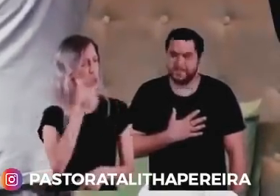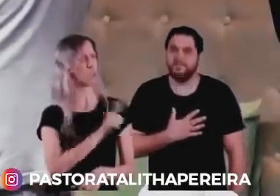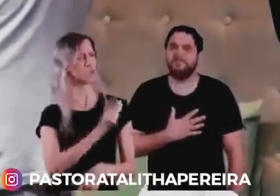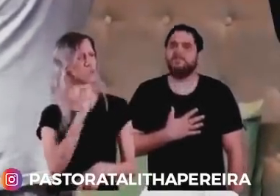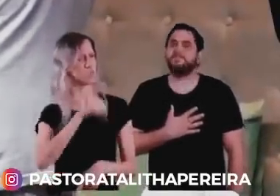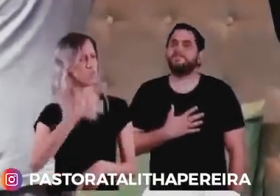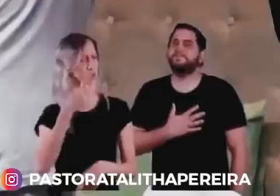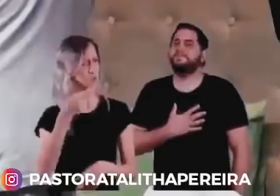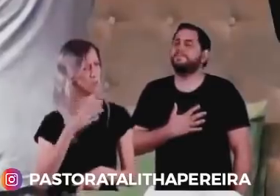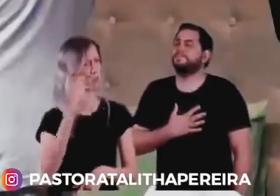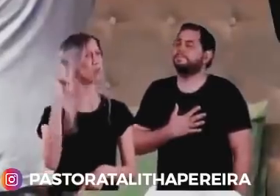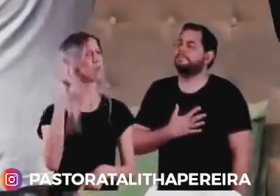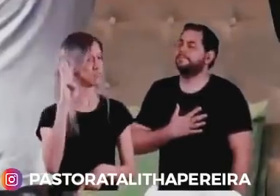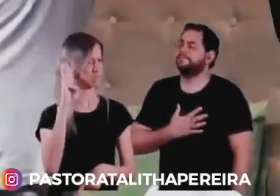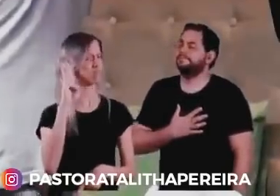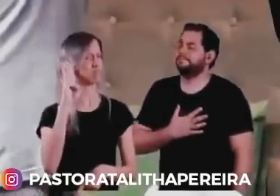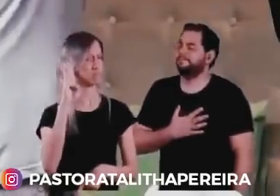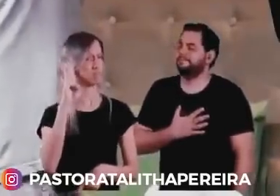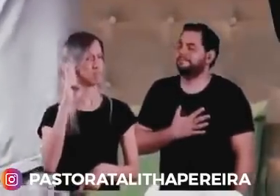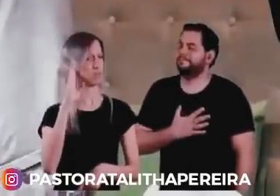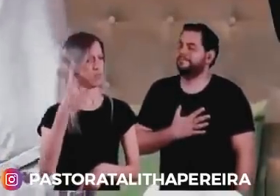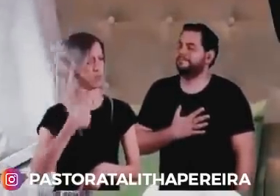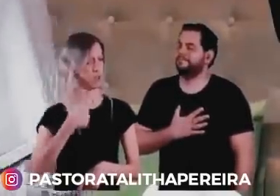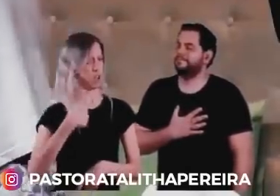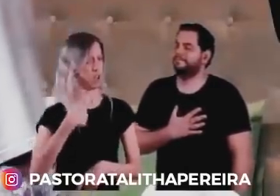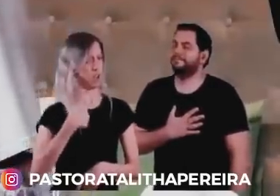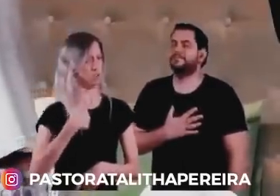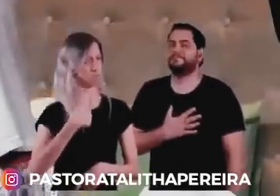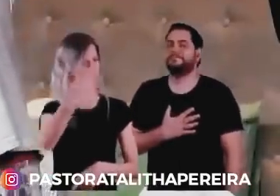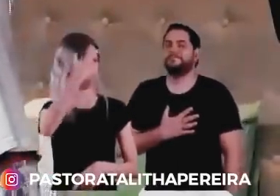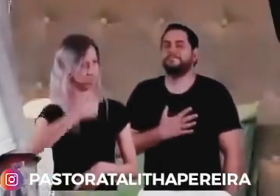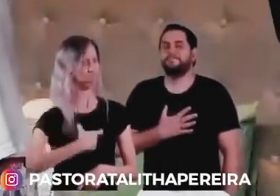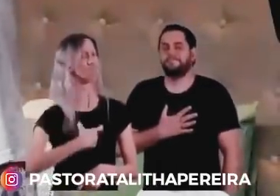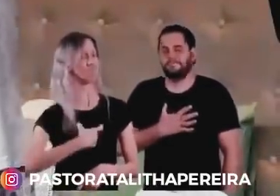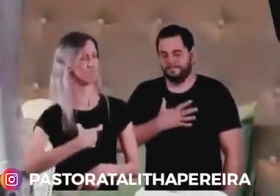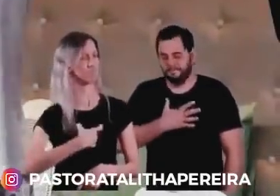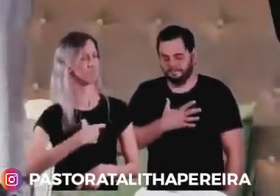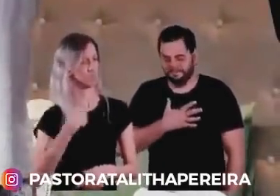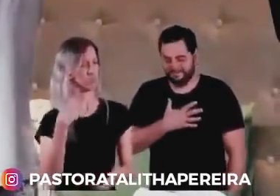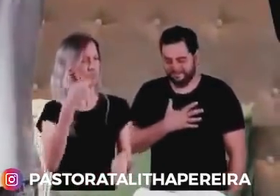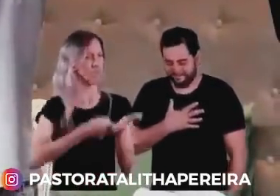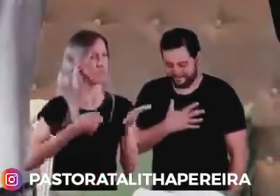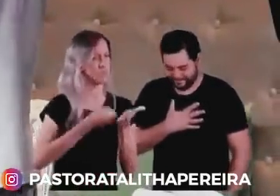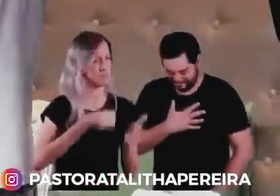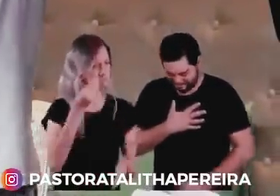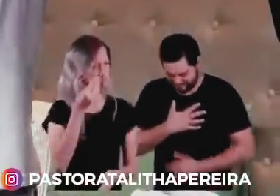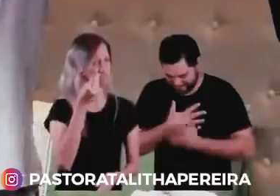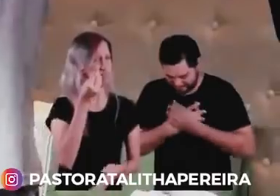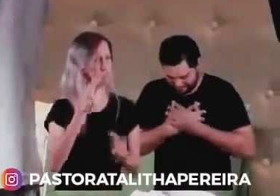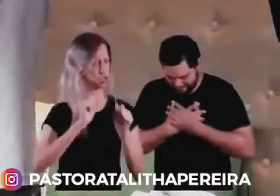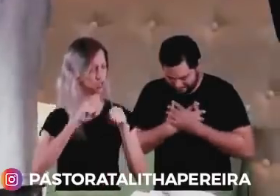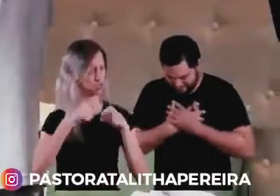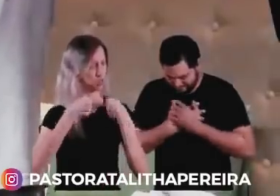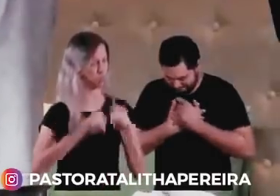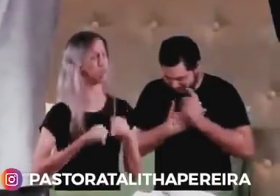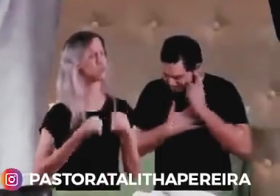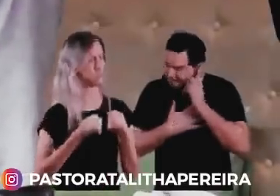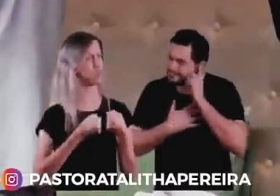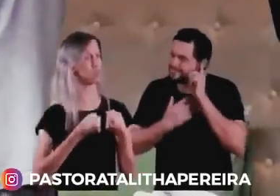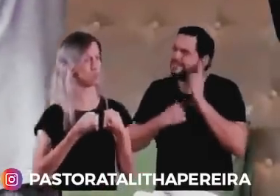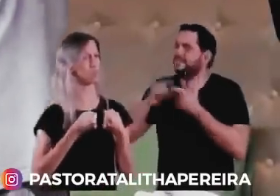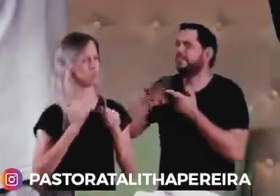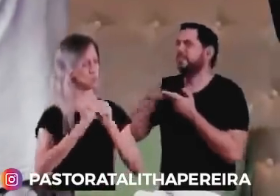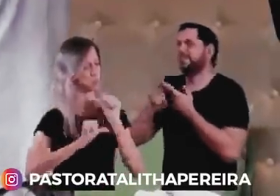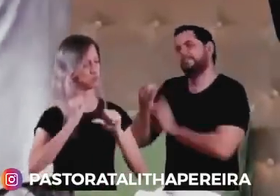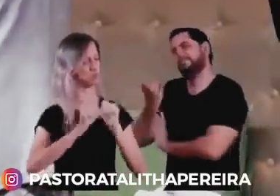Eu prometo. O que depender de mim, eu vou tentar. Eu vou me esforçar. Eu também, minha filha.